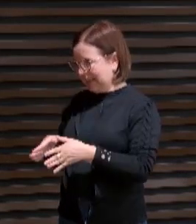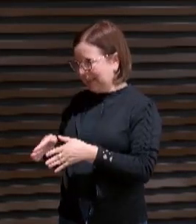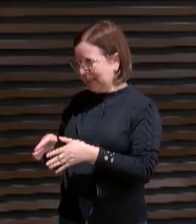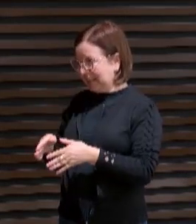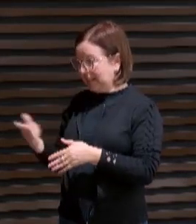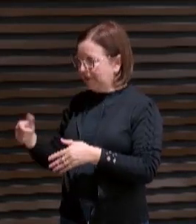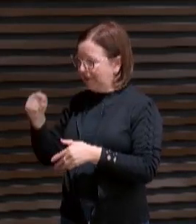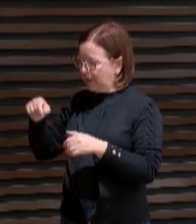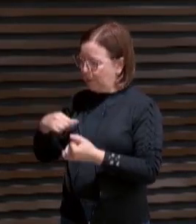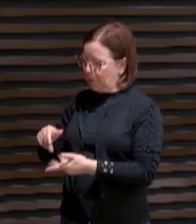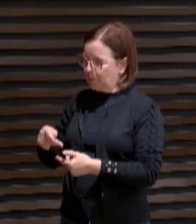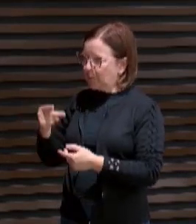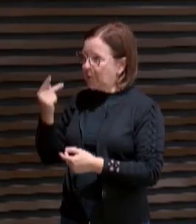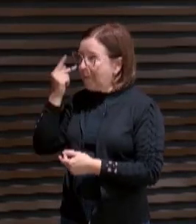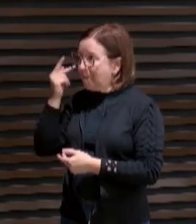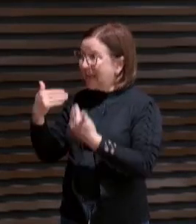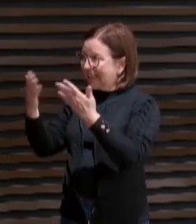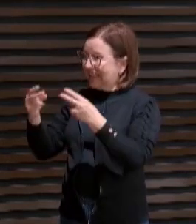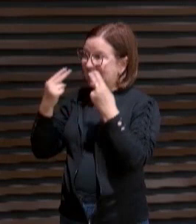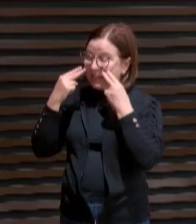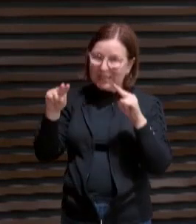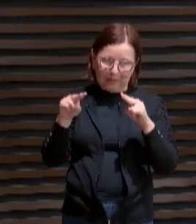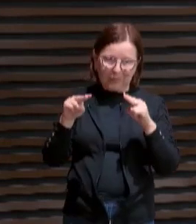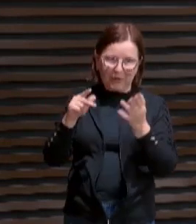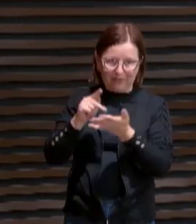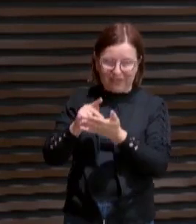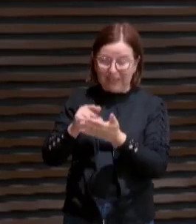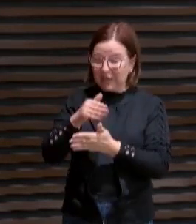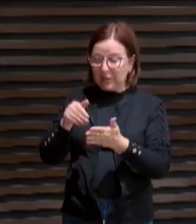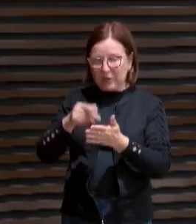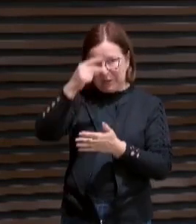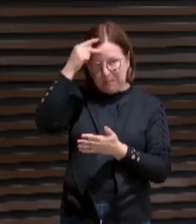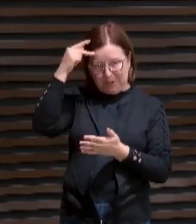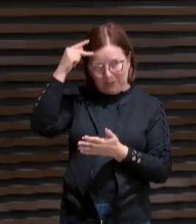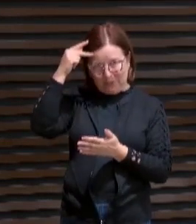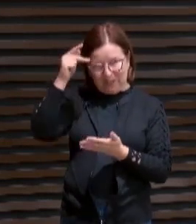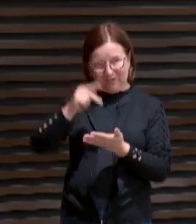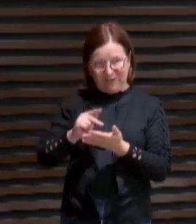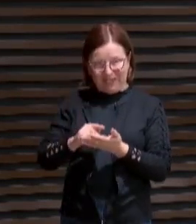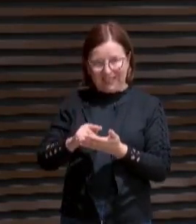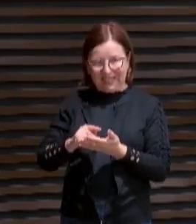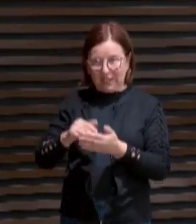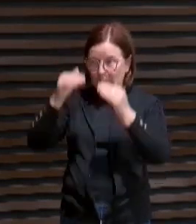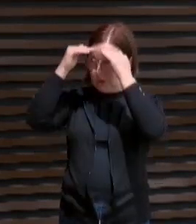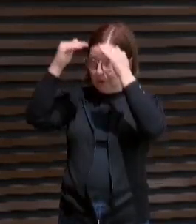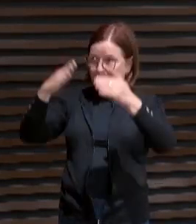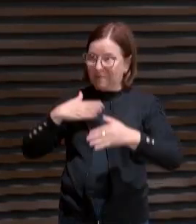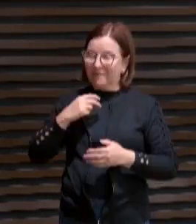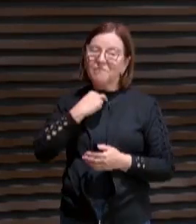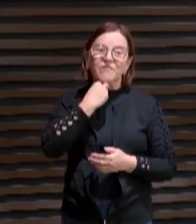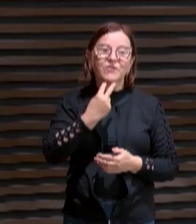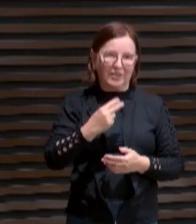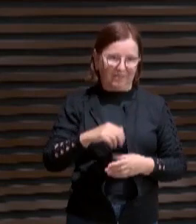da verdade. E todo aquele que é da verdade, ouve a minha voz. E nós falamos isso domingo